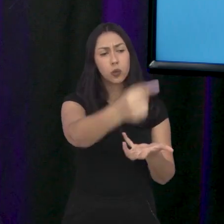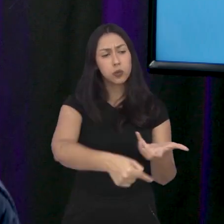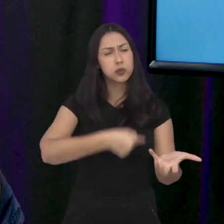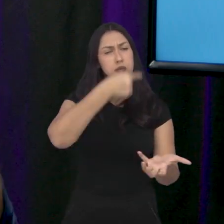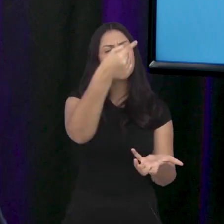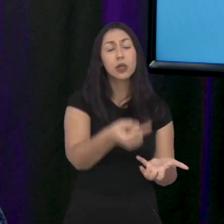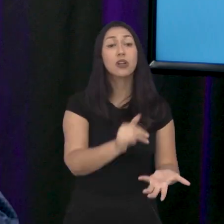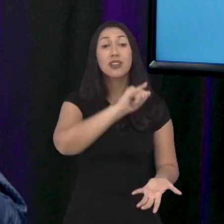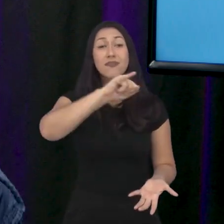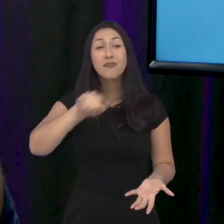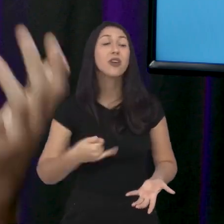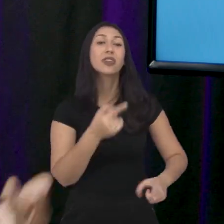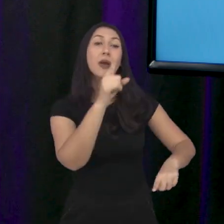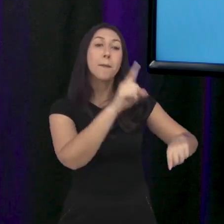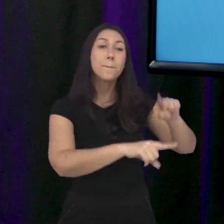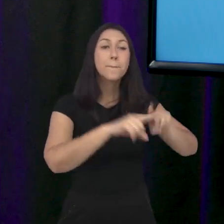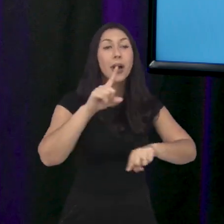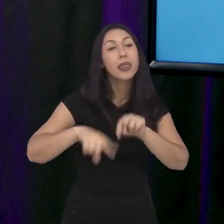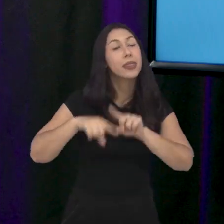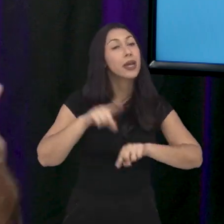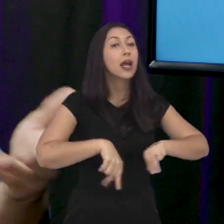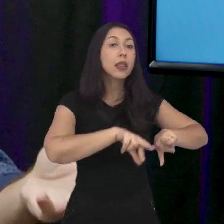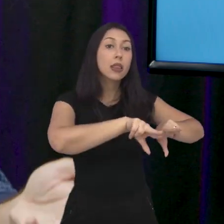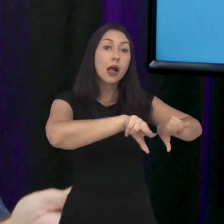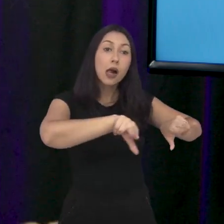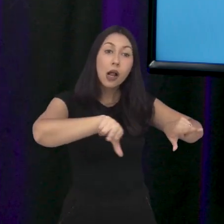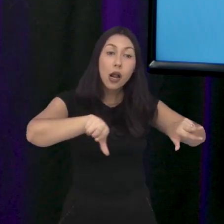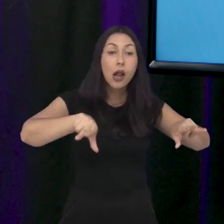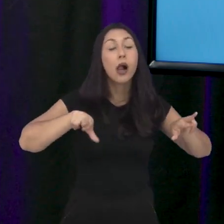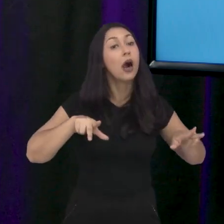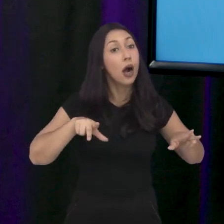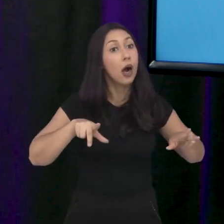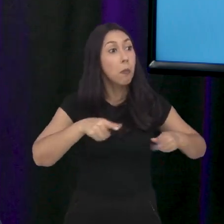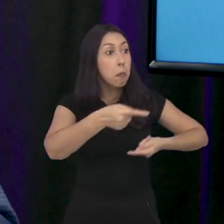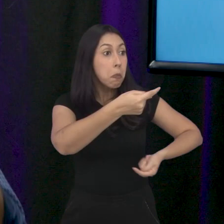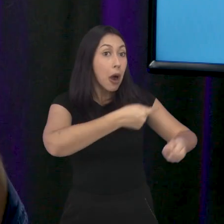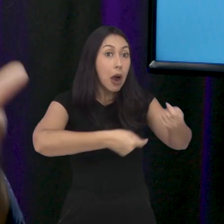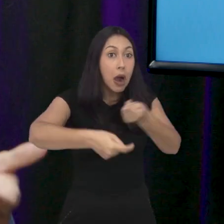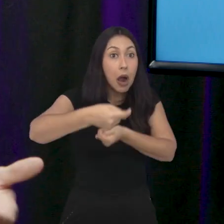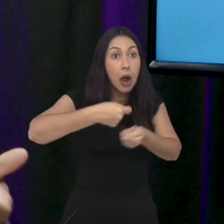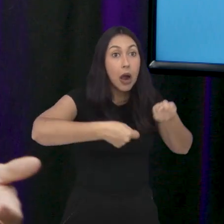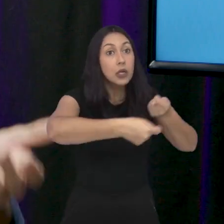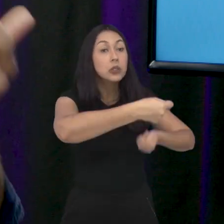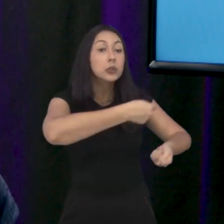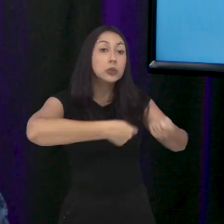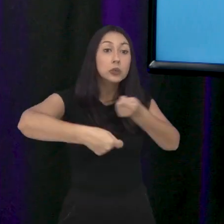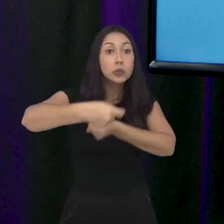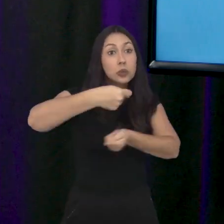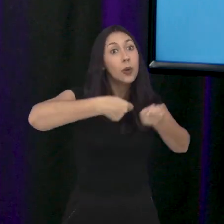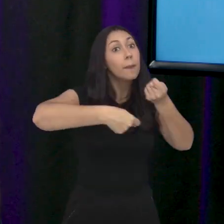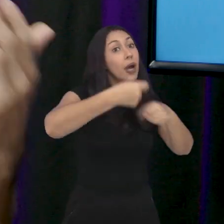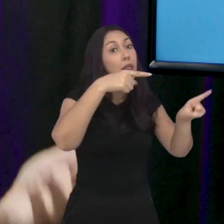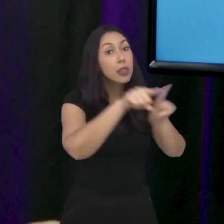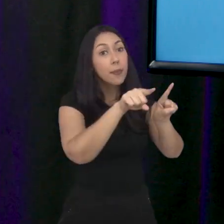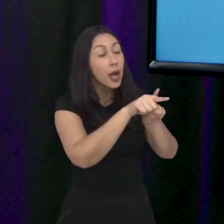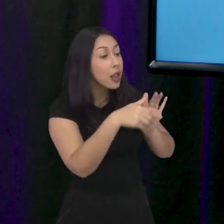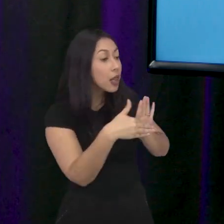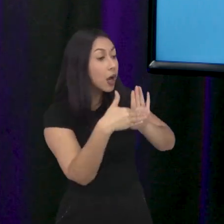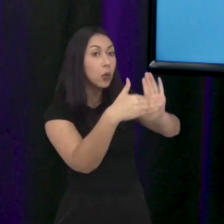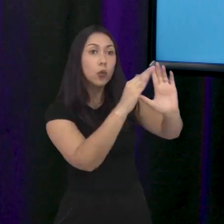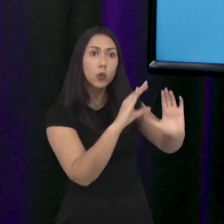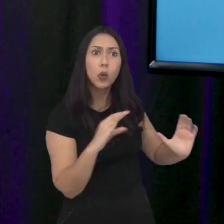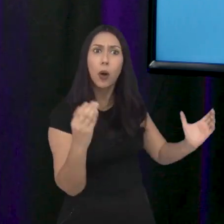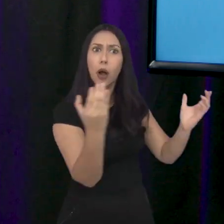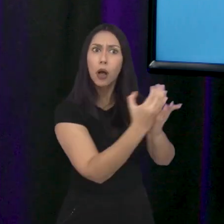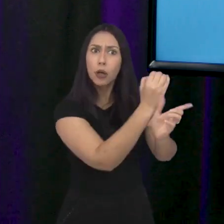que reutilizam diversos tipos de o que a gente chama de lixo, né? Para gerar economia, inclusive economia de base comunitária, para